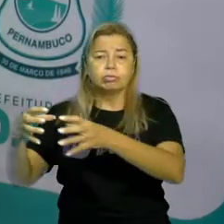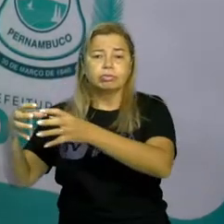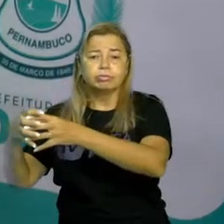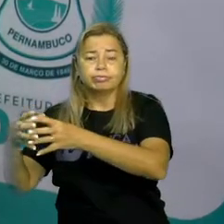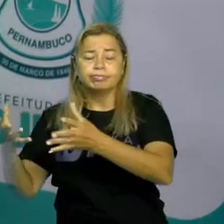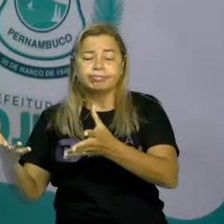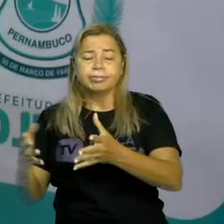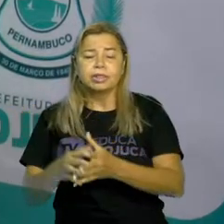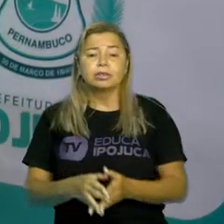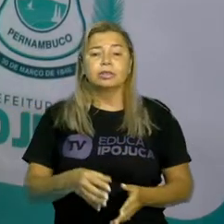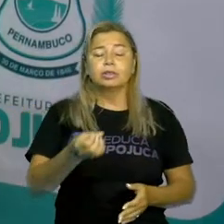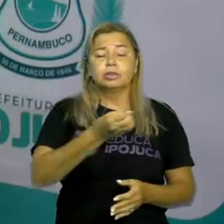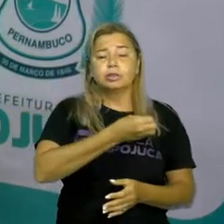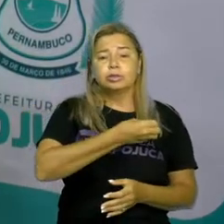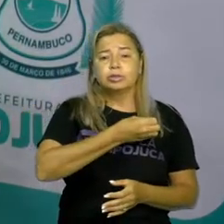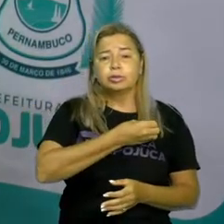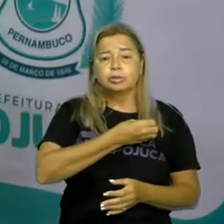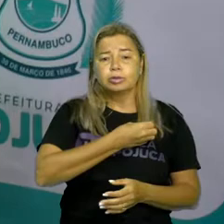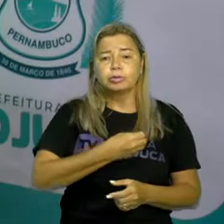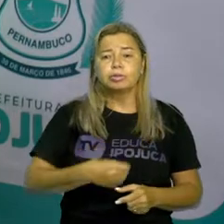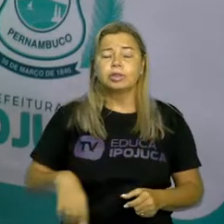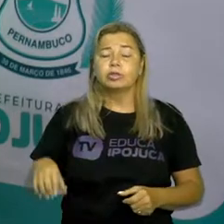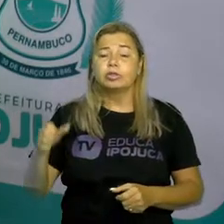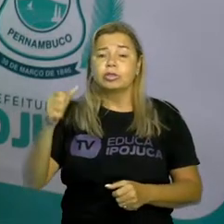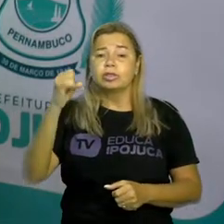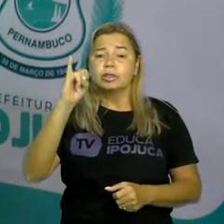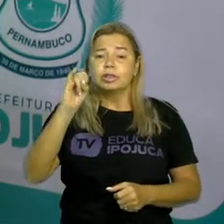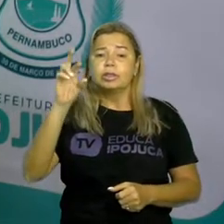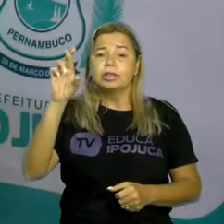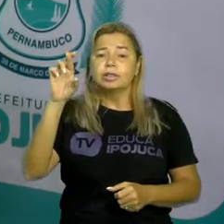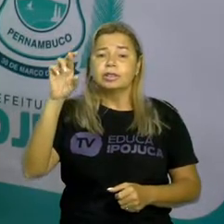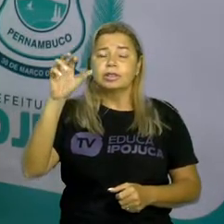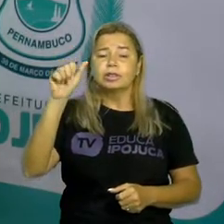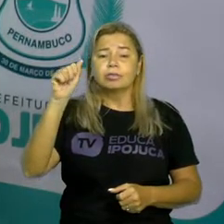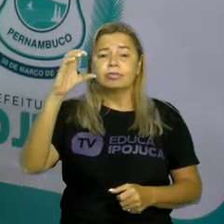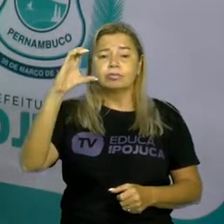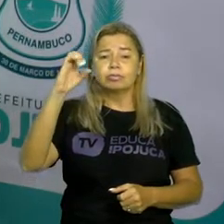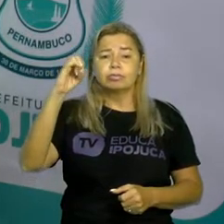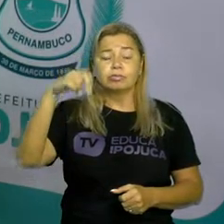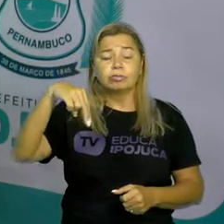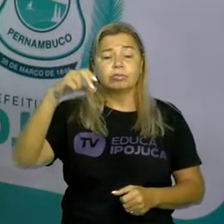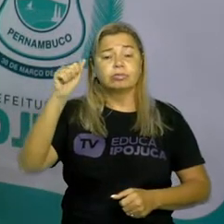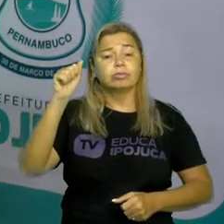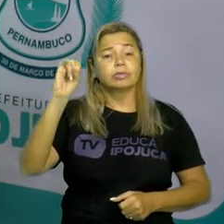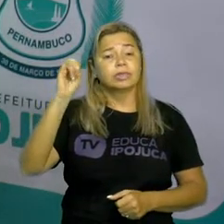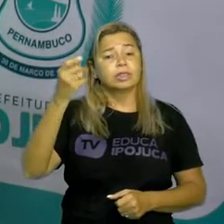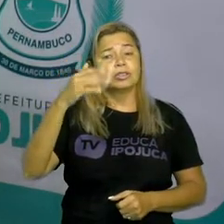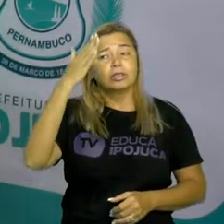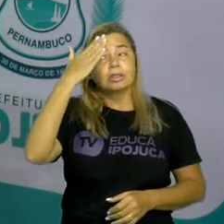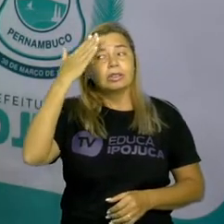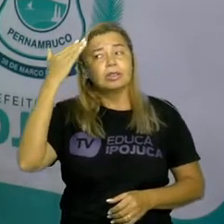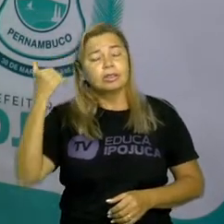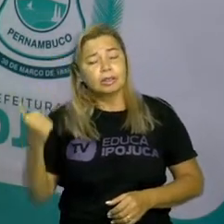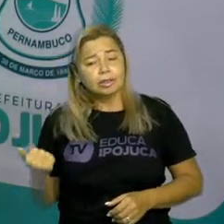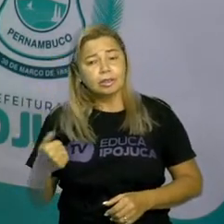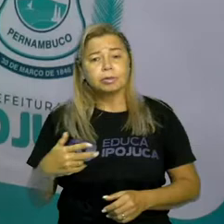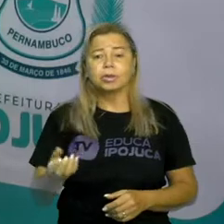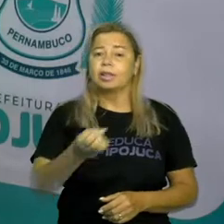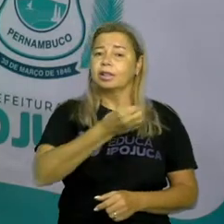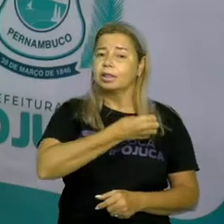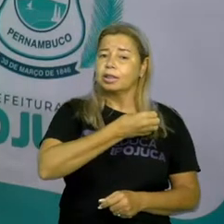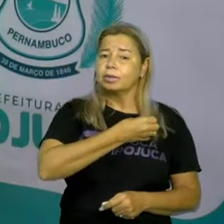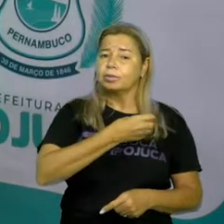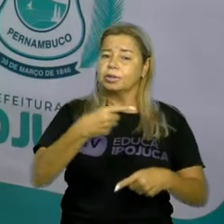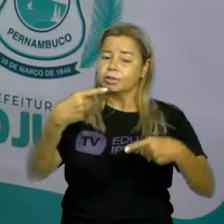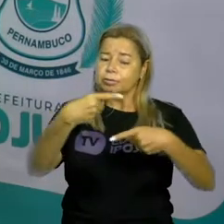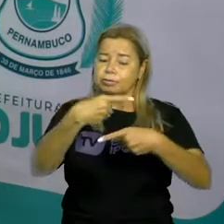ação então Toda vez que você vê Vamos estudar sobre o números racionais o que são números racionais você já sabe que tem a ver